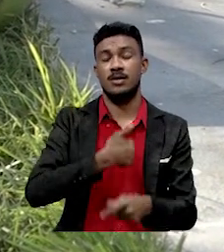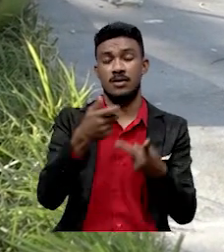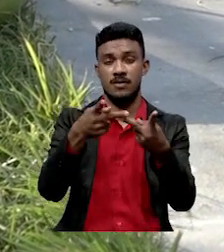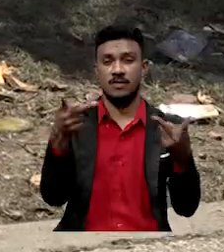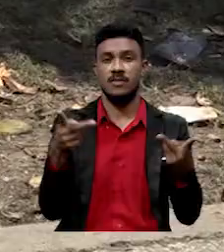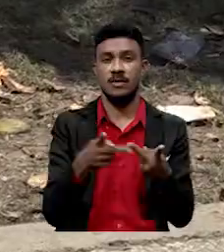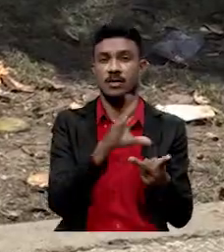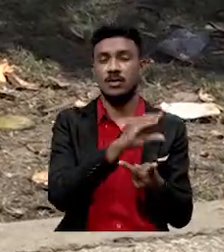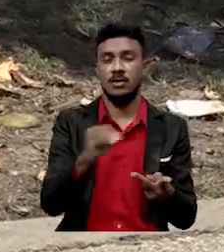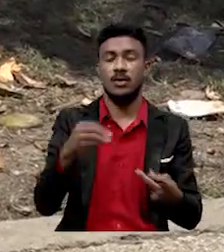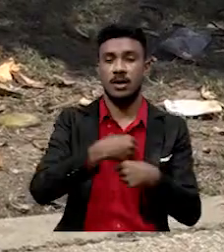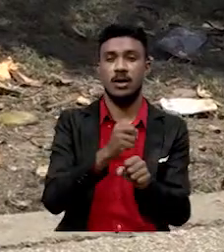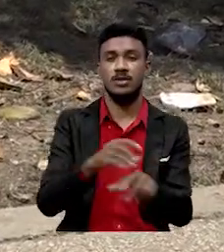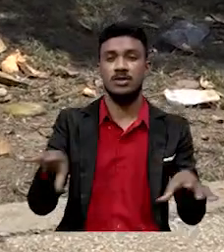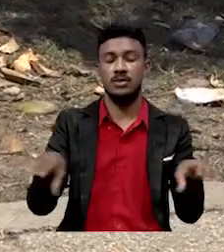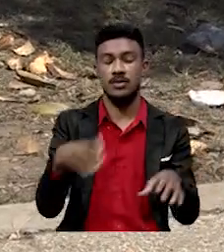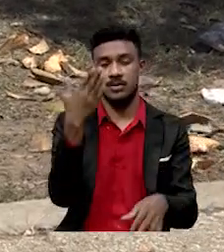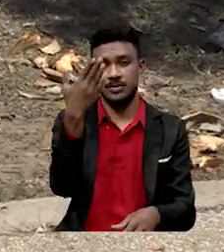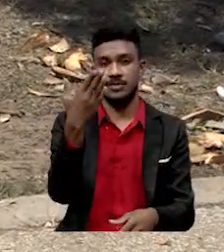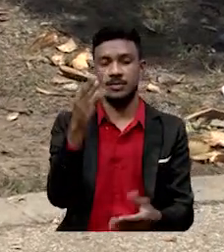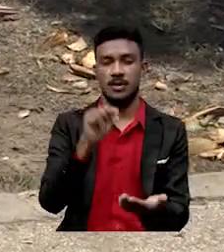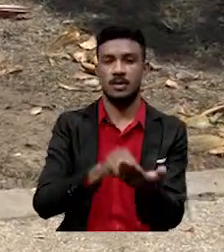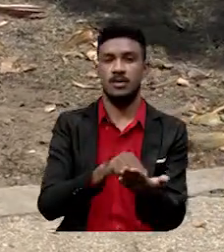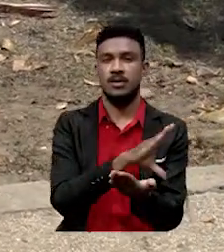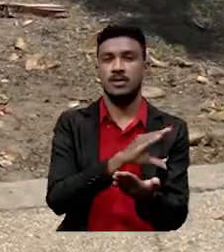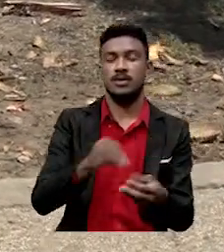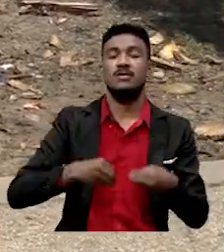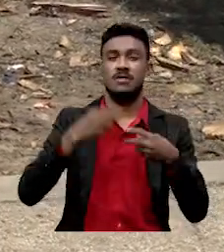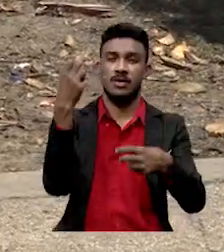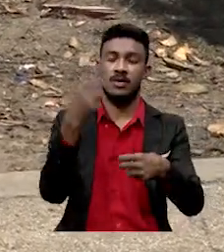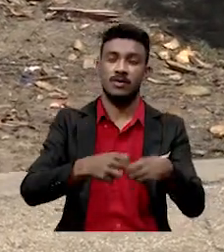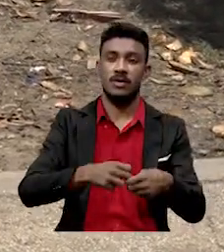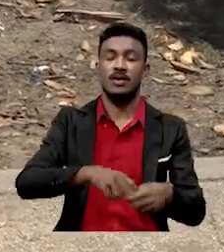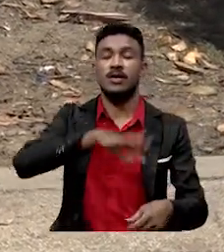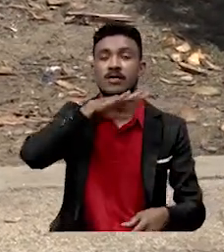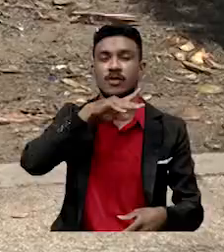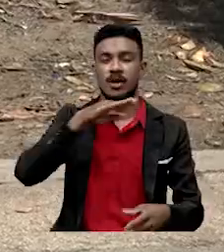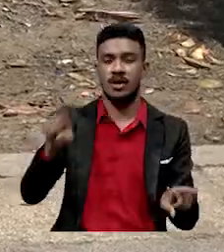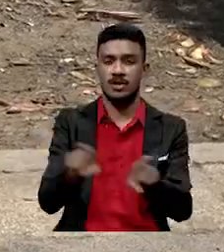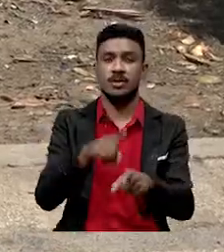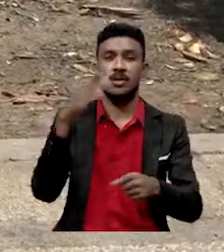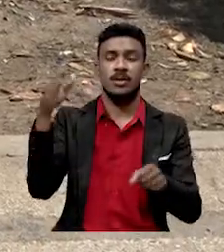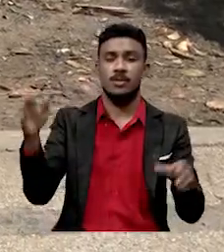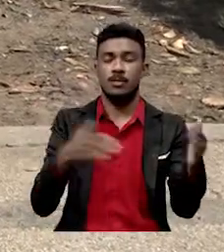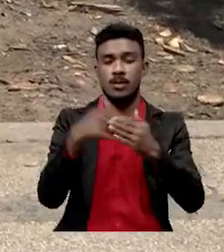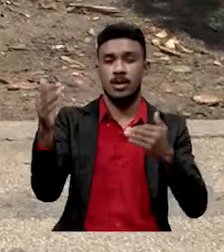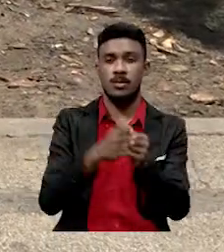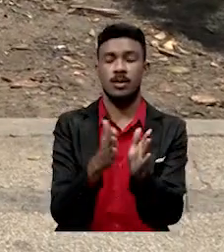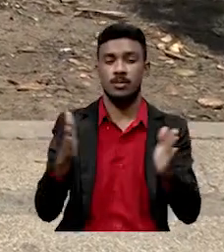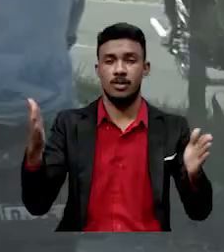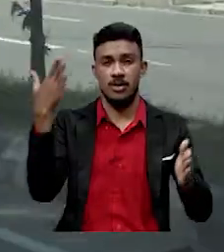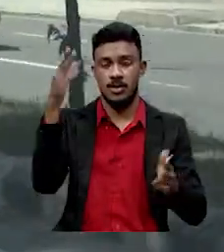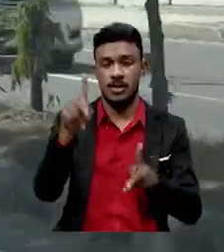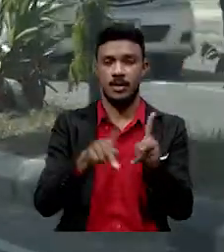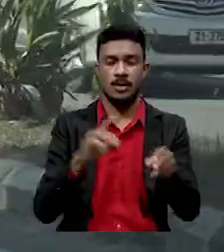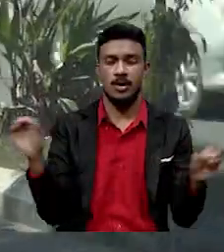conserva recurso naturais. Impacto lixo sai problema bot ba iha nasaung no comunidade ba nira soe lixo